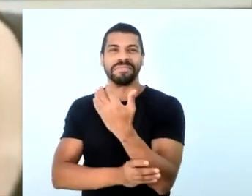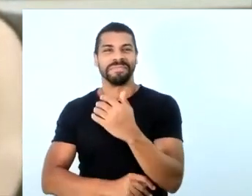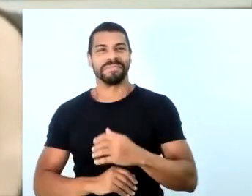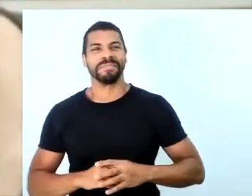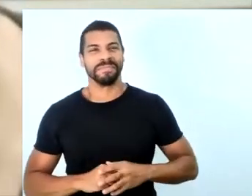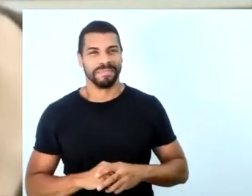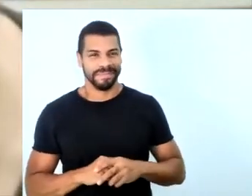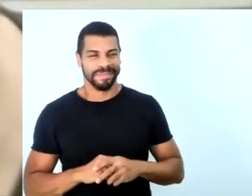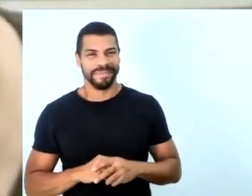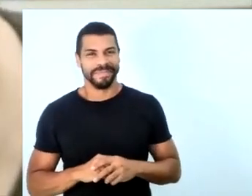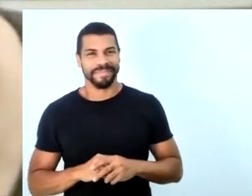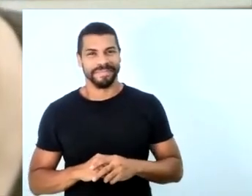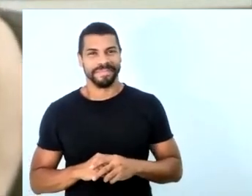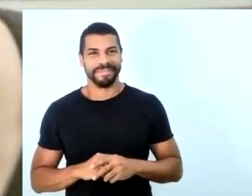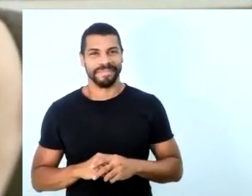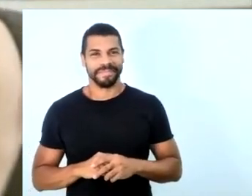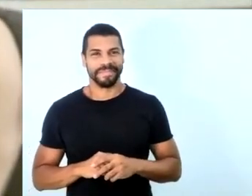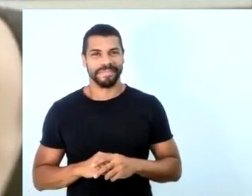sabe?